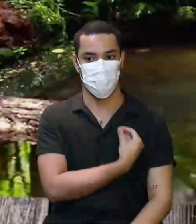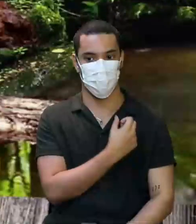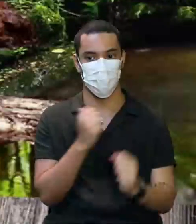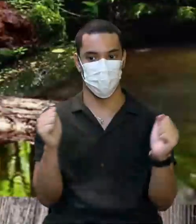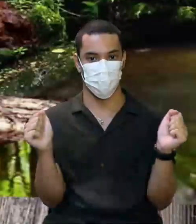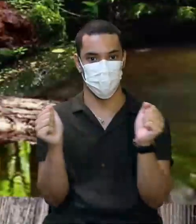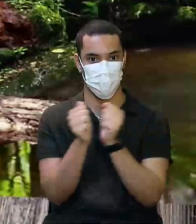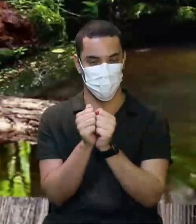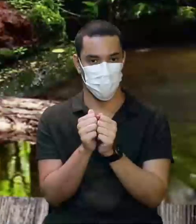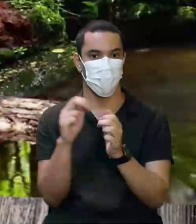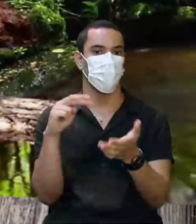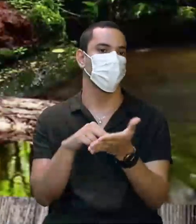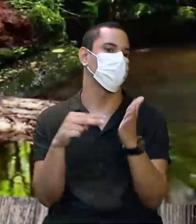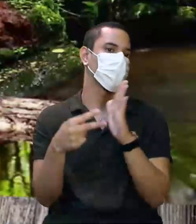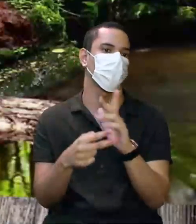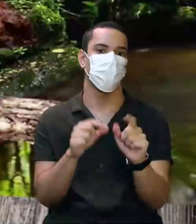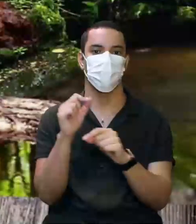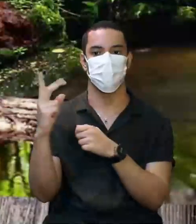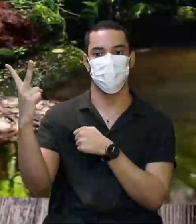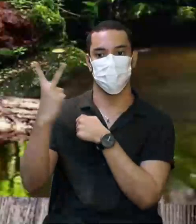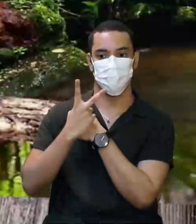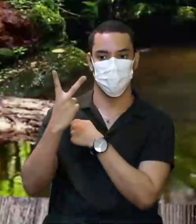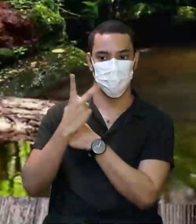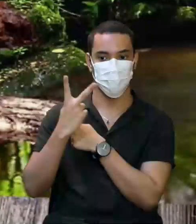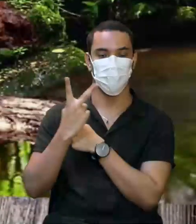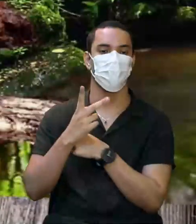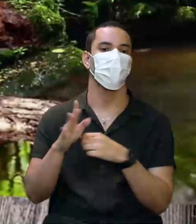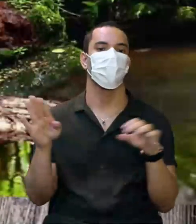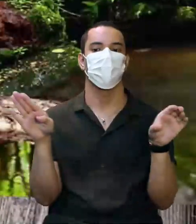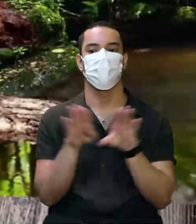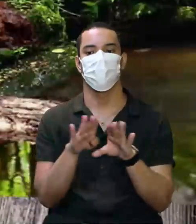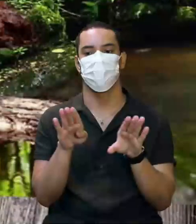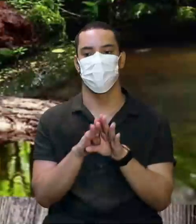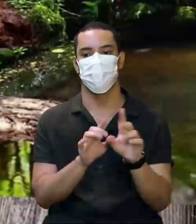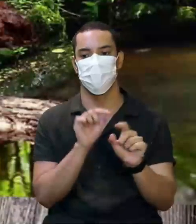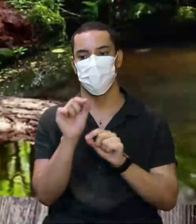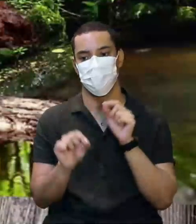junto era uma questão de se proteger. E também,